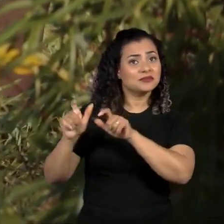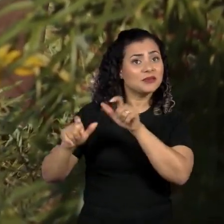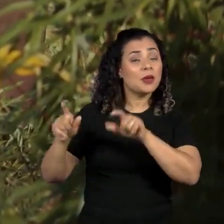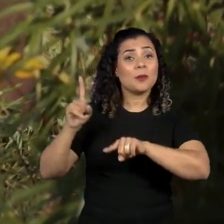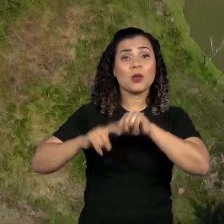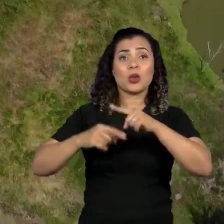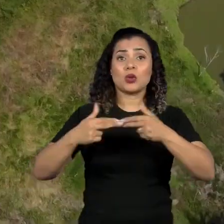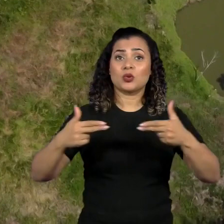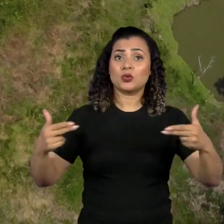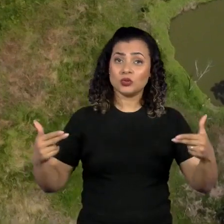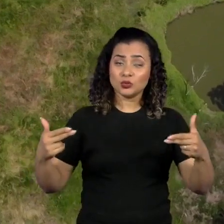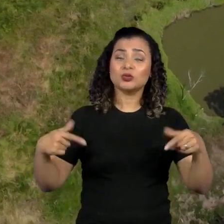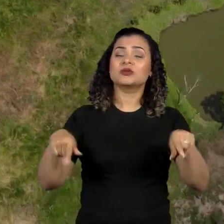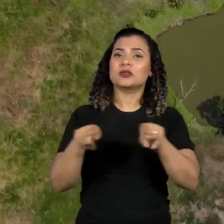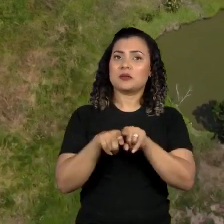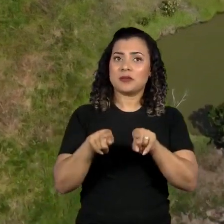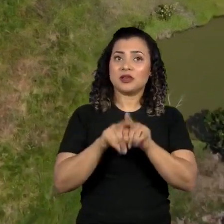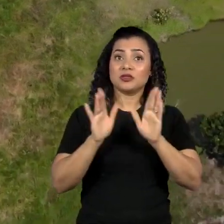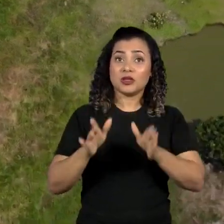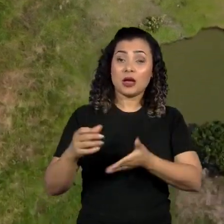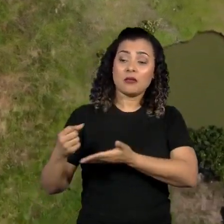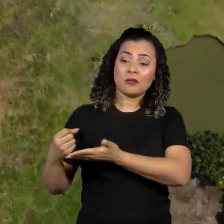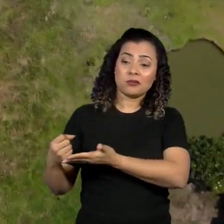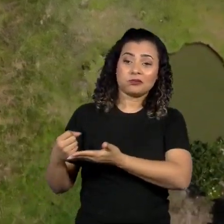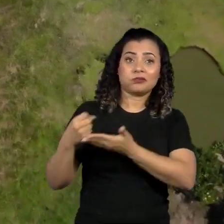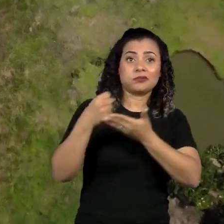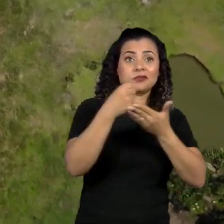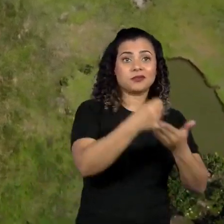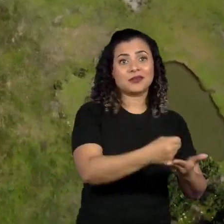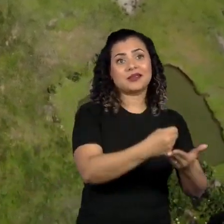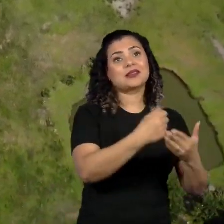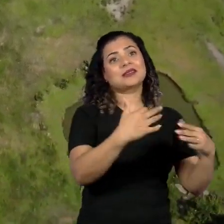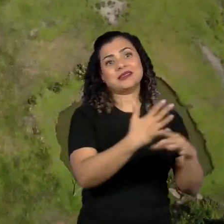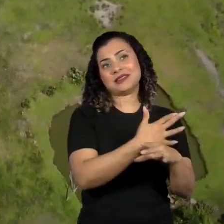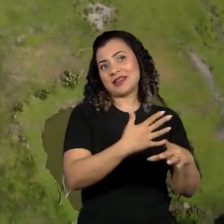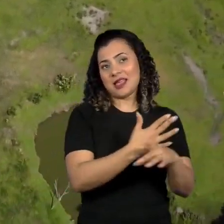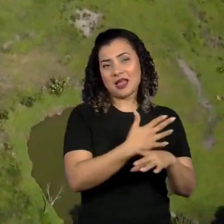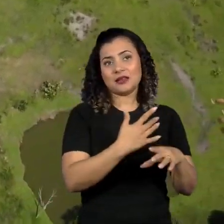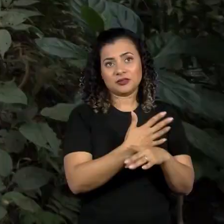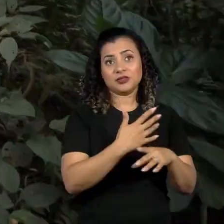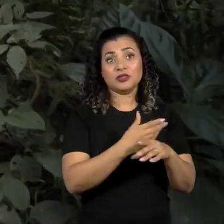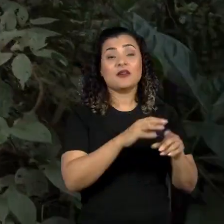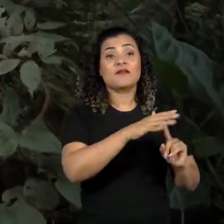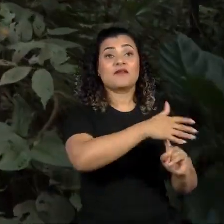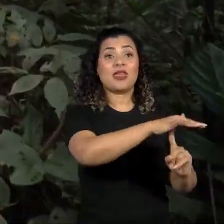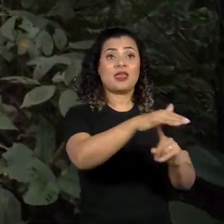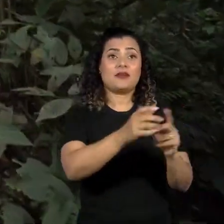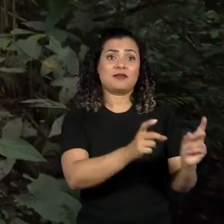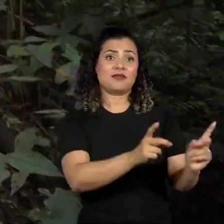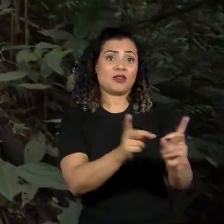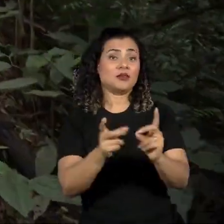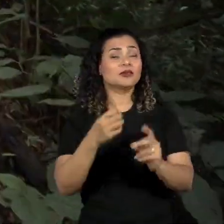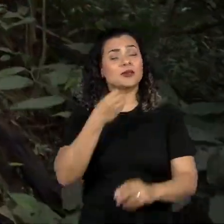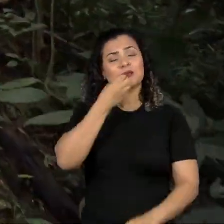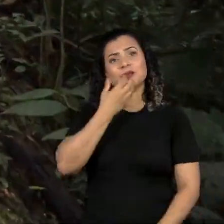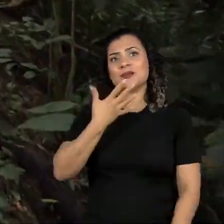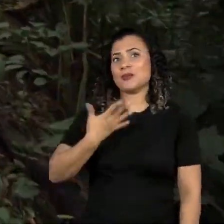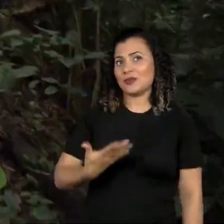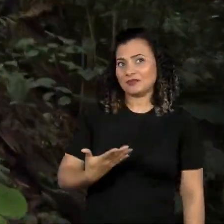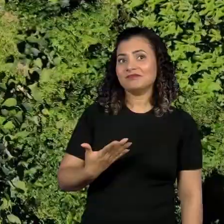gente produz. E depois aí acaba levando para a cidade, né, onde faz as feiras, né? É muito bom,